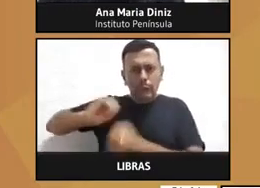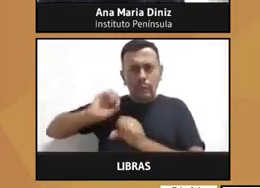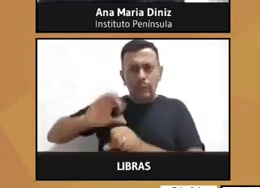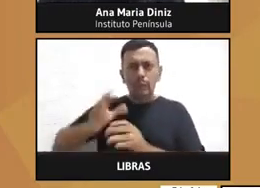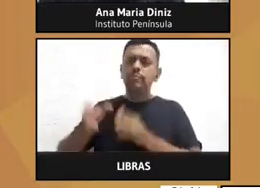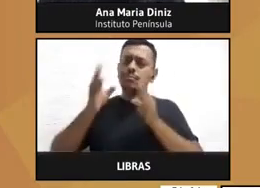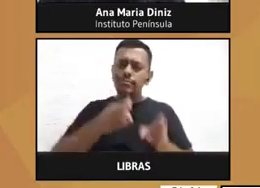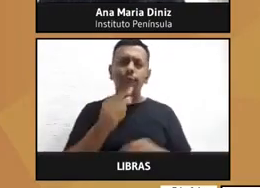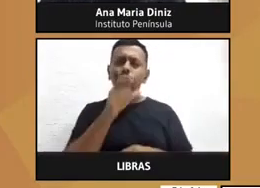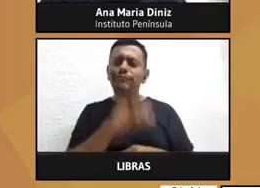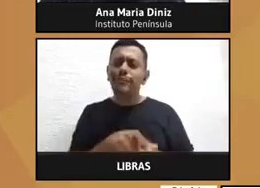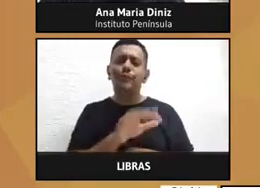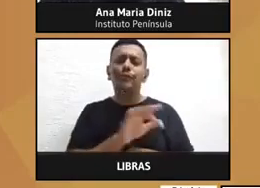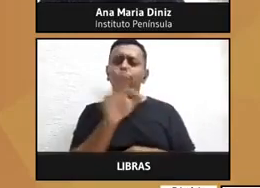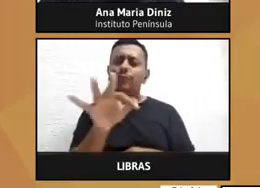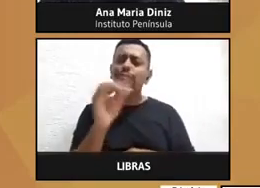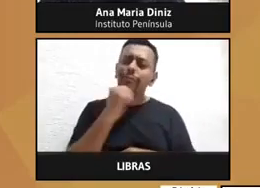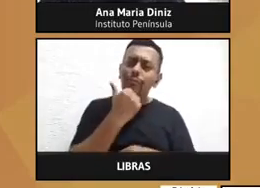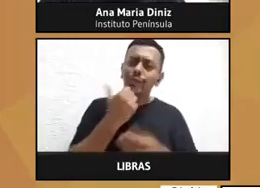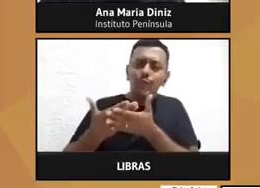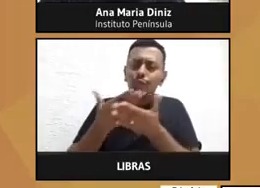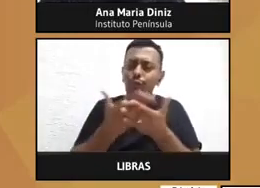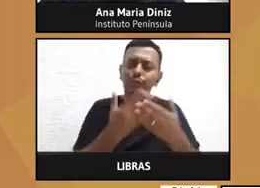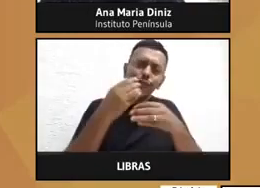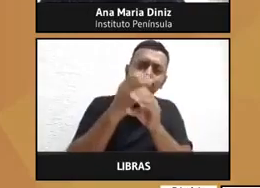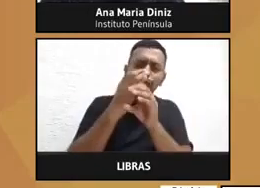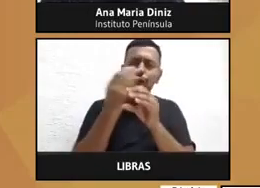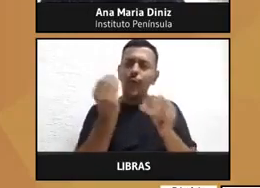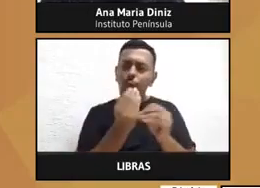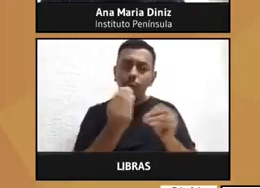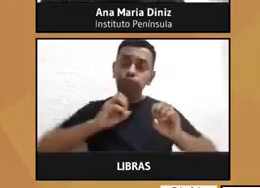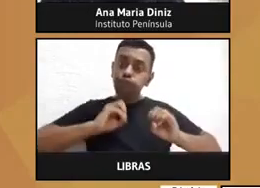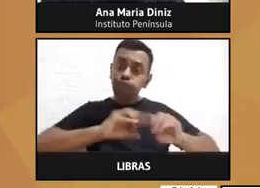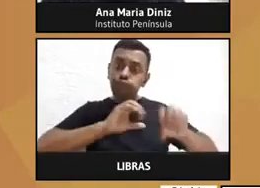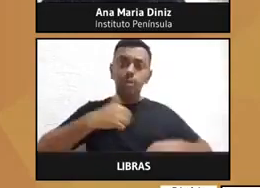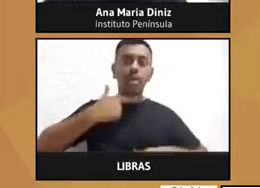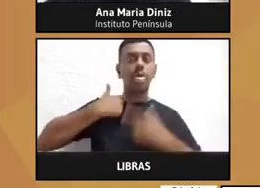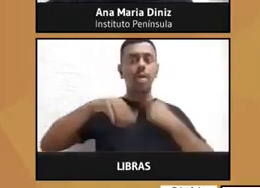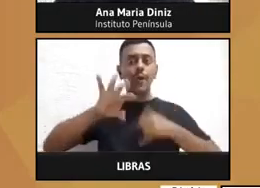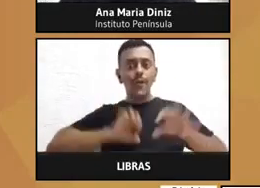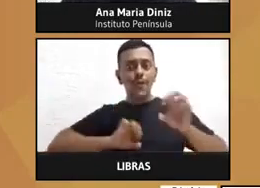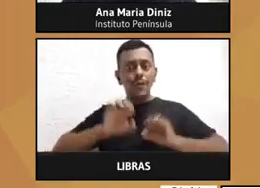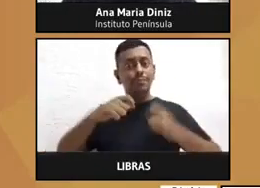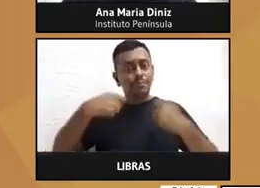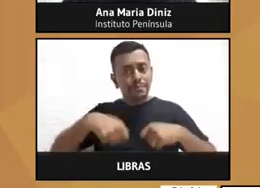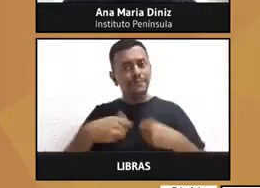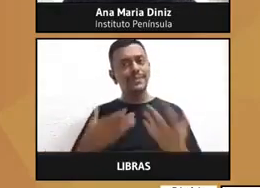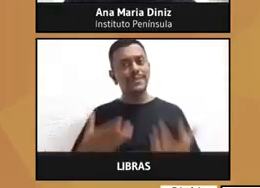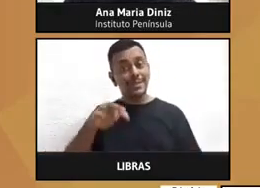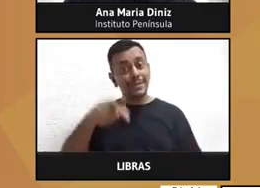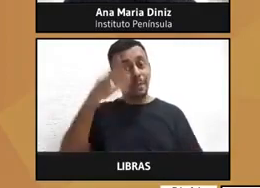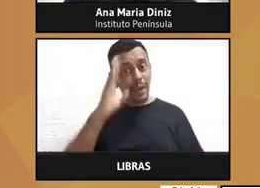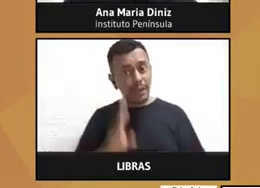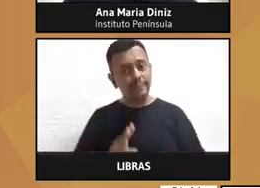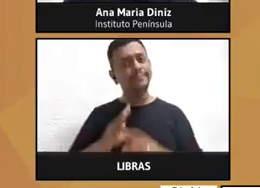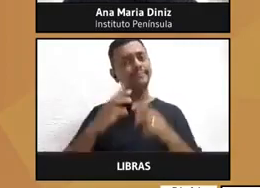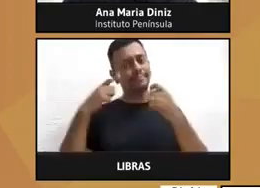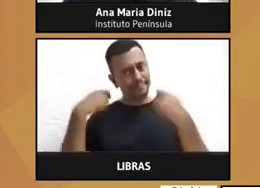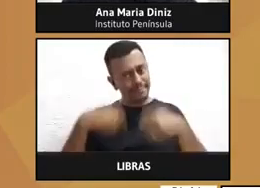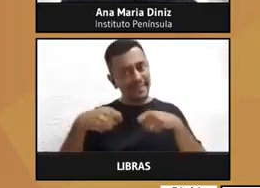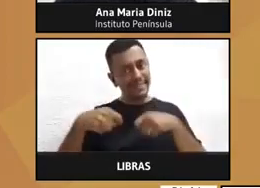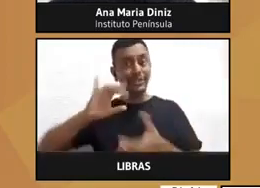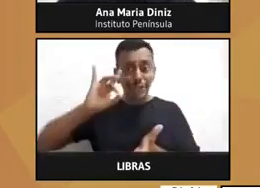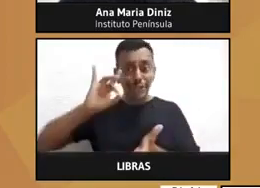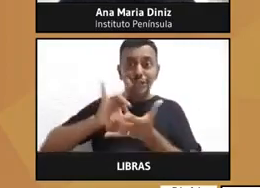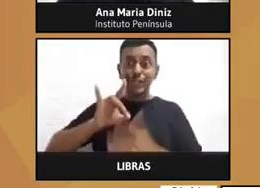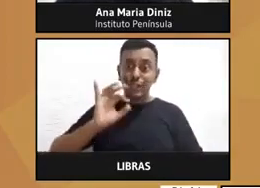que podem ser investigadas cientificamente. Eu acho que vocês no Brasil poderiam realmente ter um